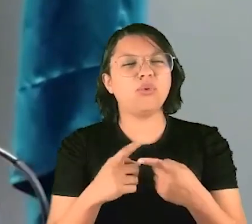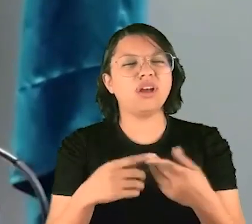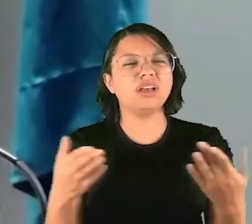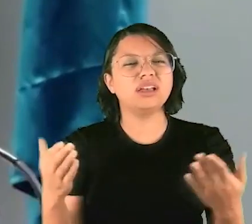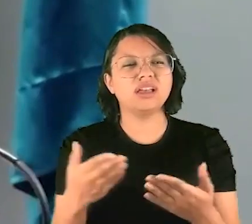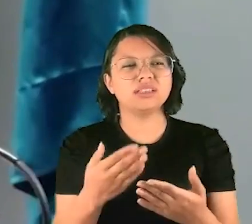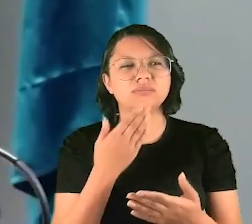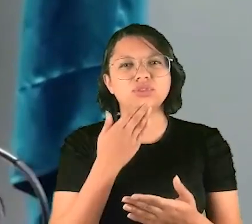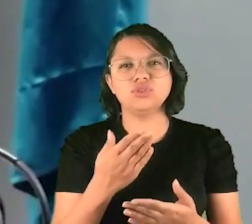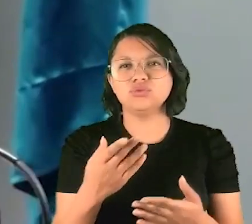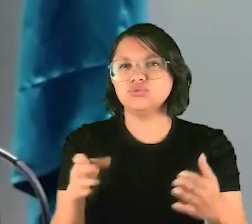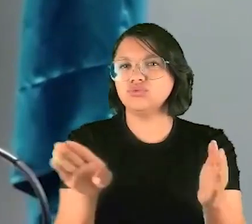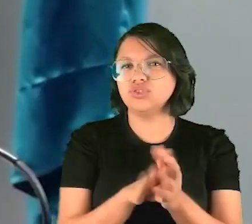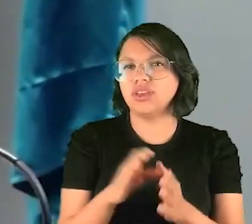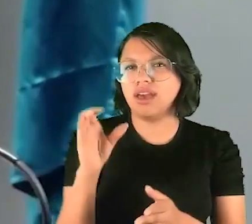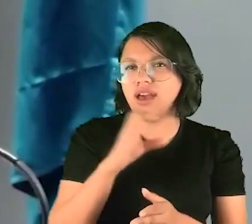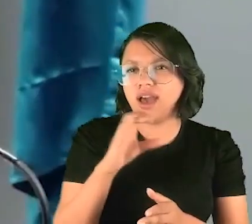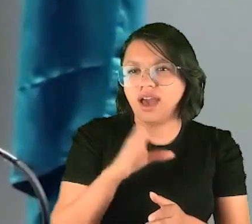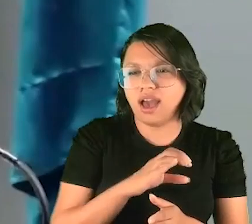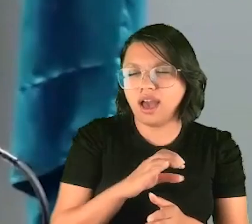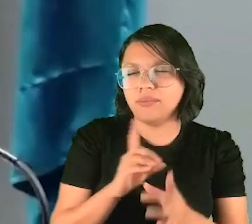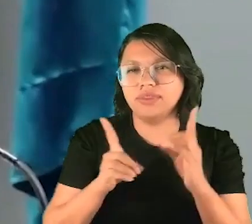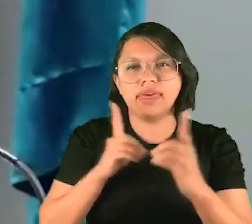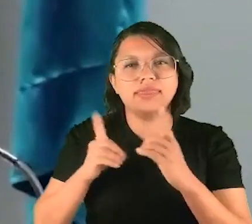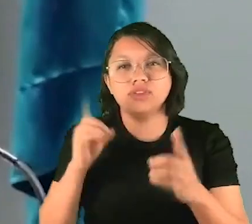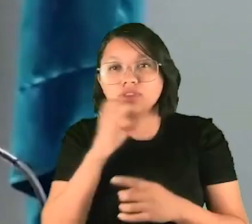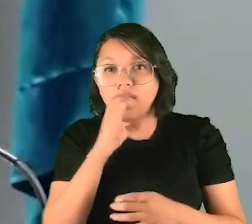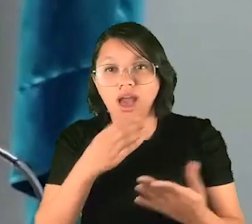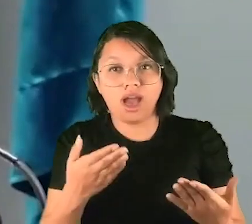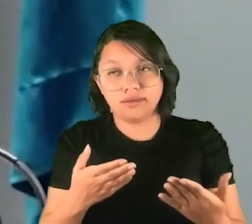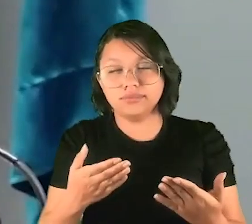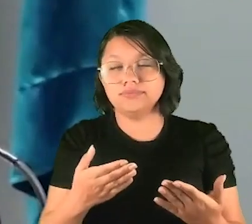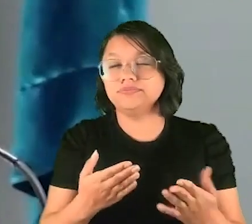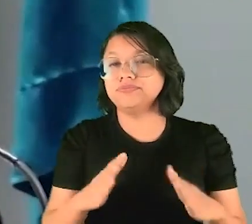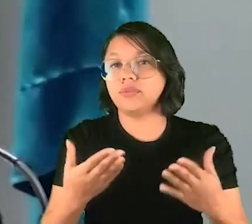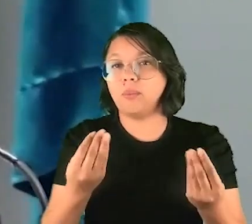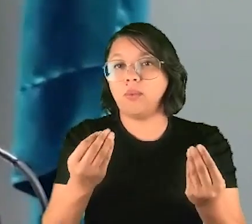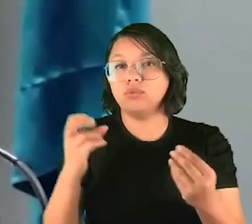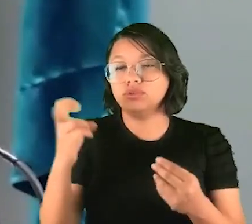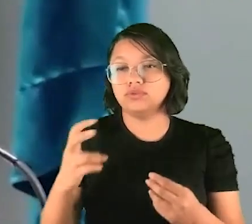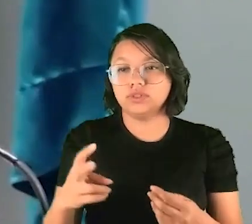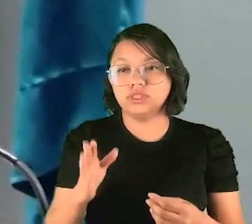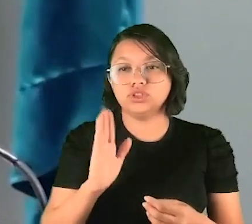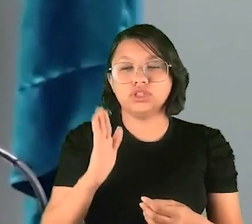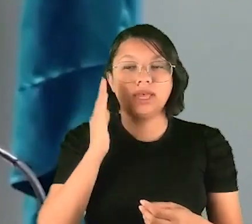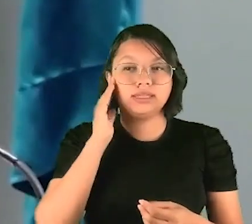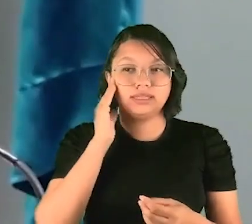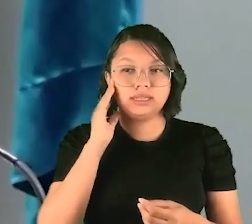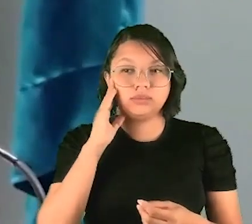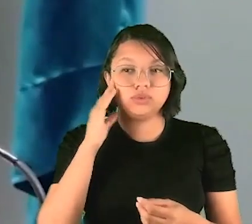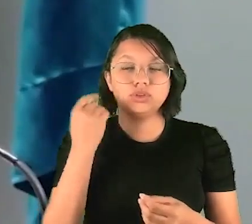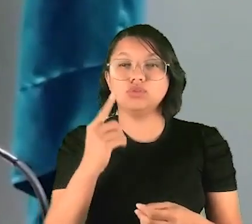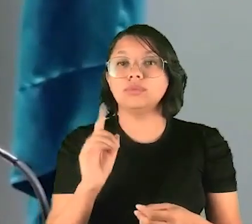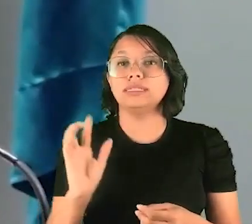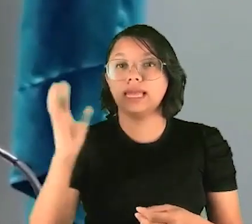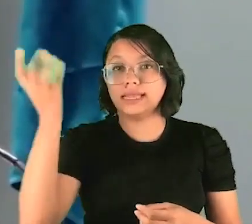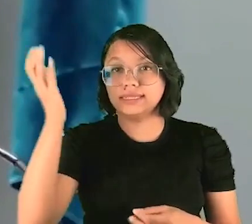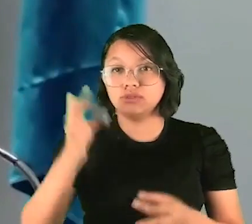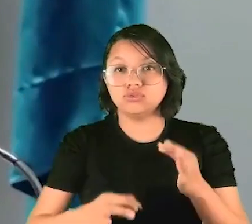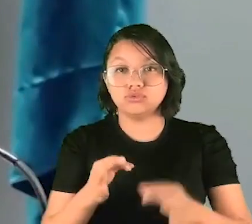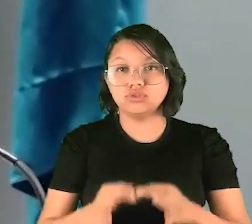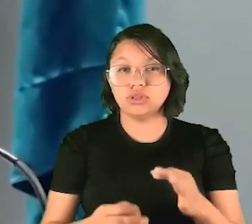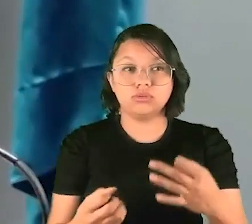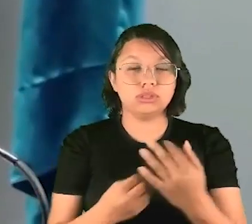essas demandas de uma forma mais rápida. Por que essa demanda, às vezes, não chega rapidamente atendida? Então, muitas vezes, já constatamos